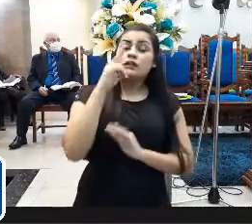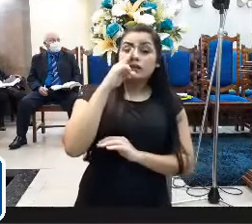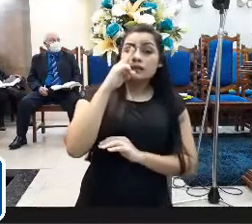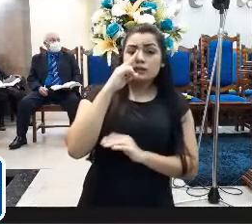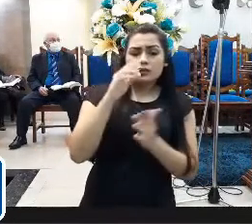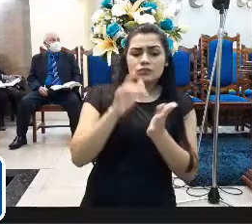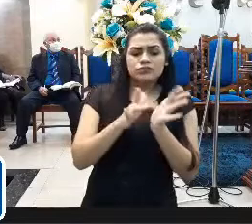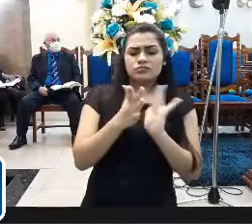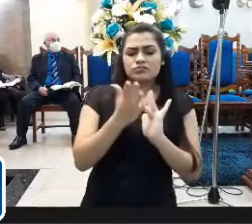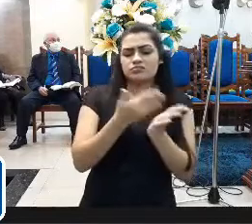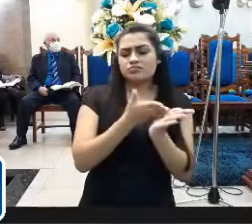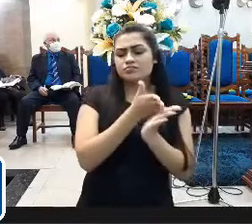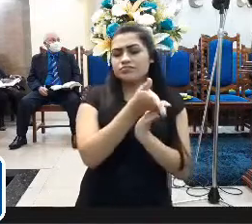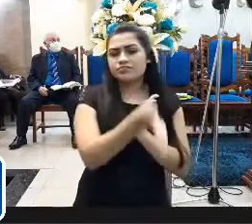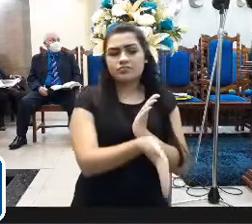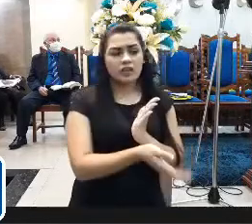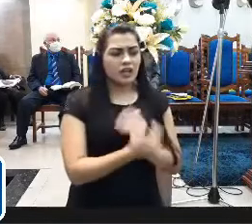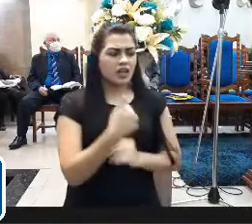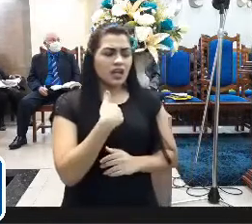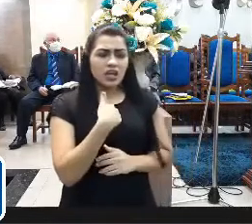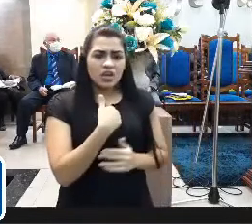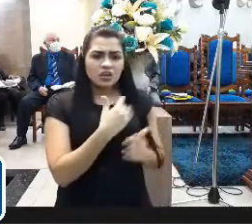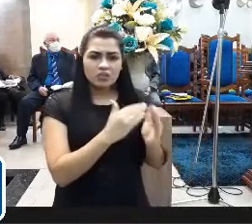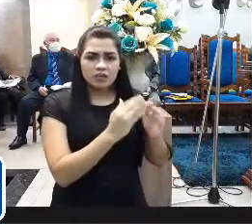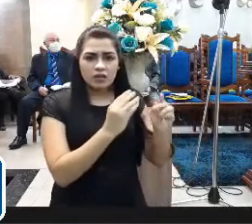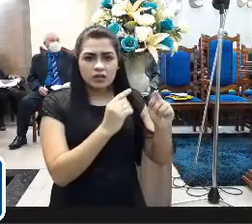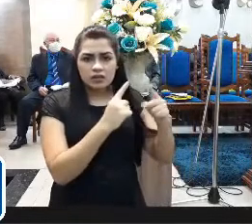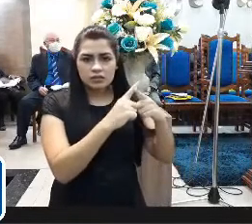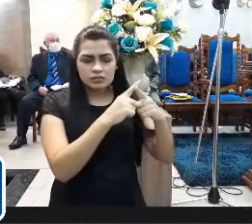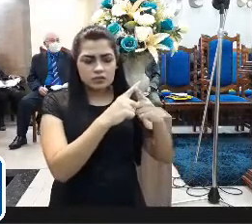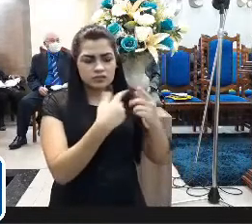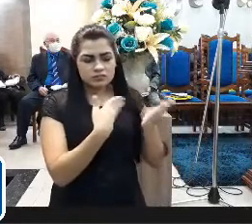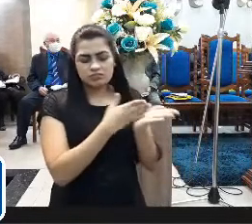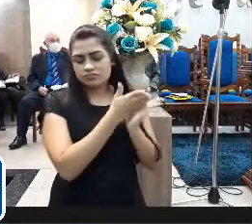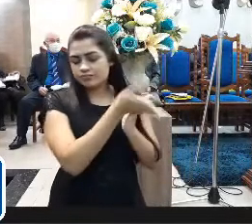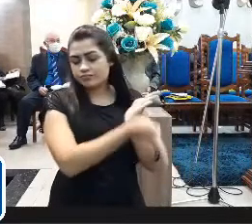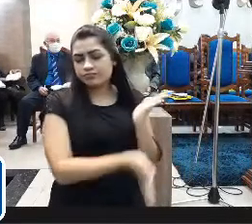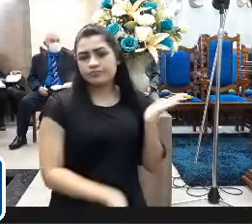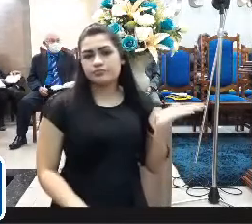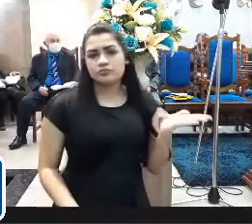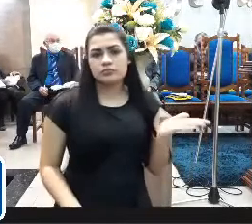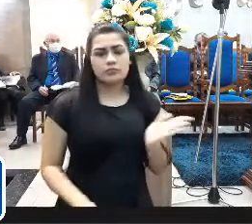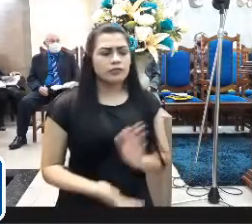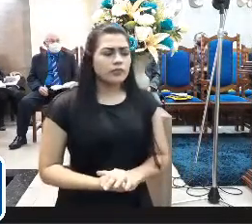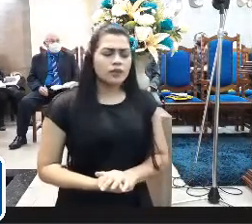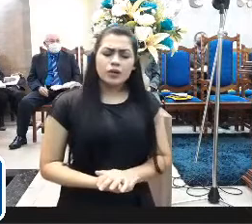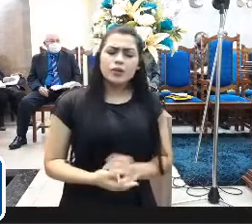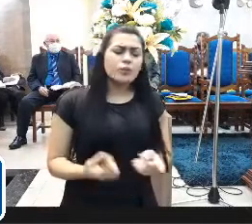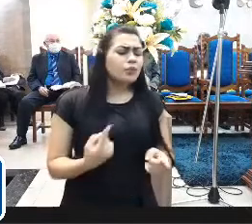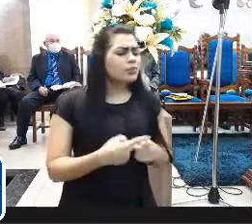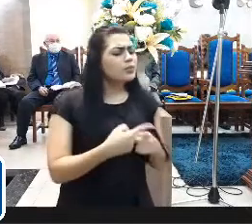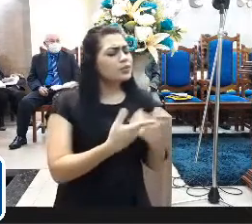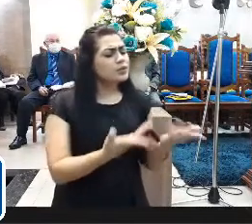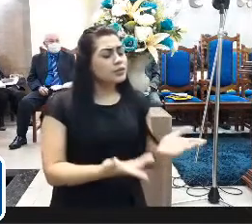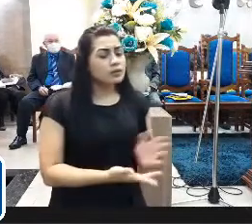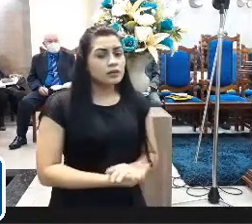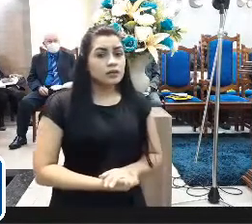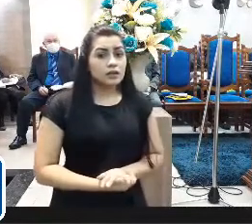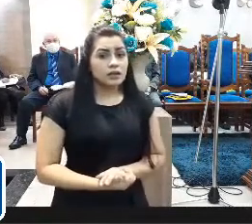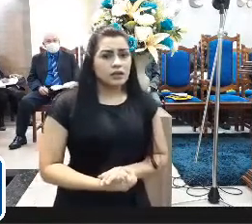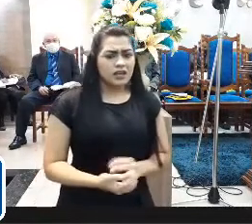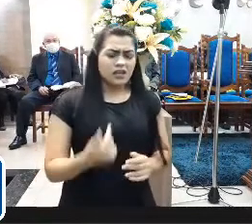sério. Digo, pastor, quando eu vou para a igreja, mas não. Por quê, irmão? Eu pensei que crente não passava